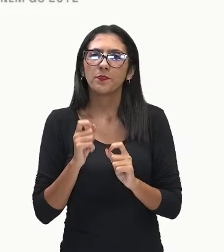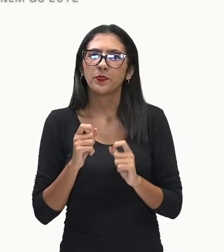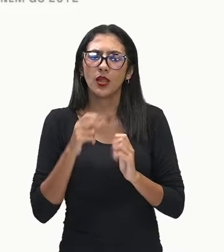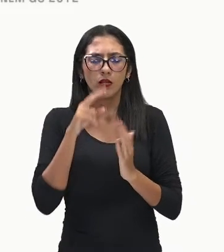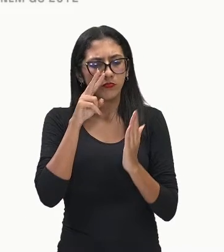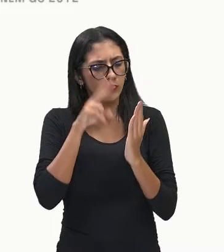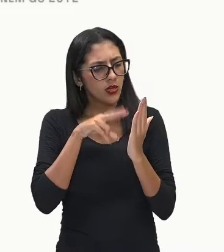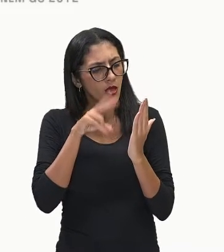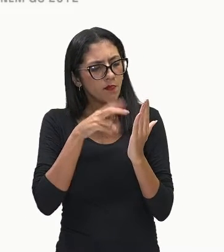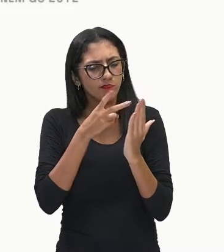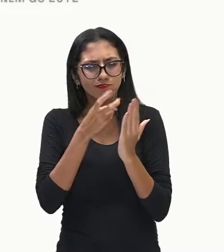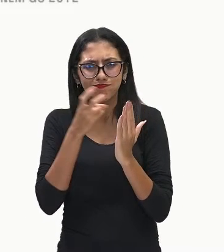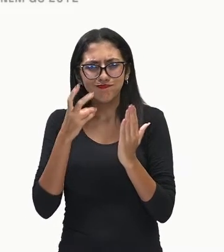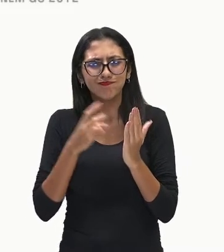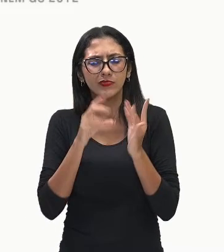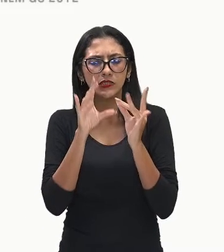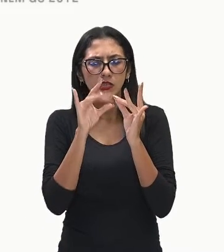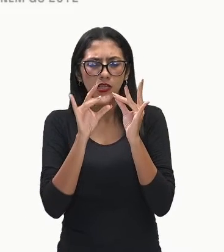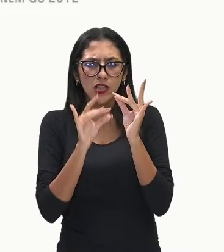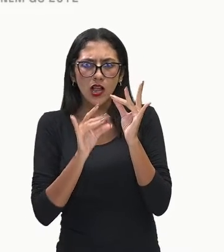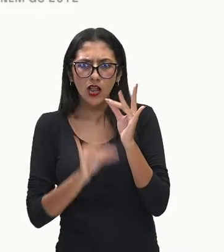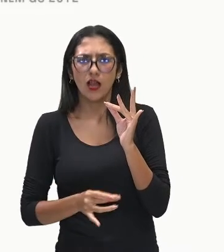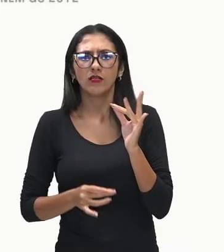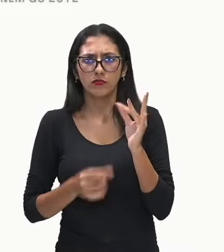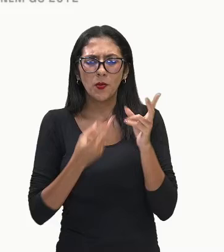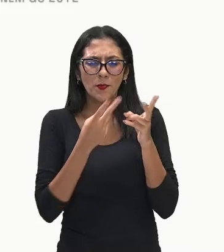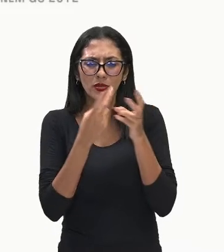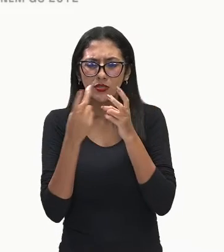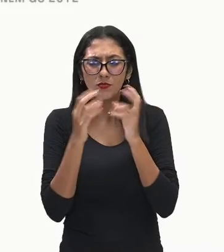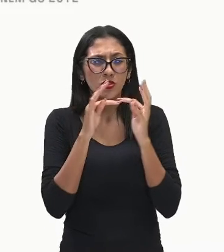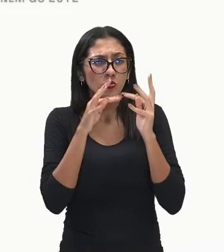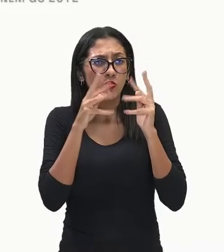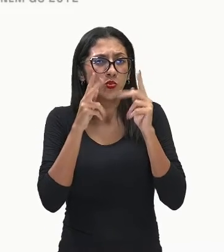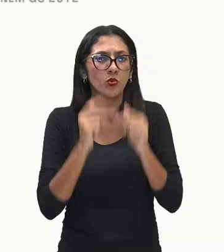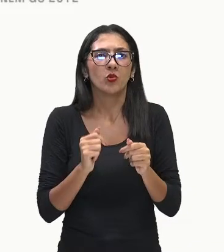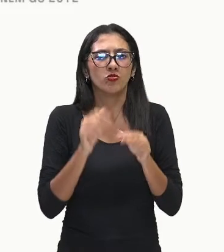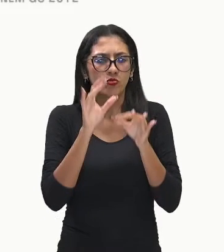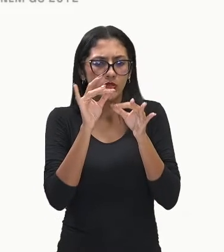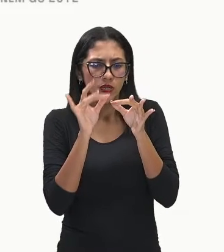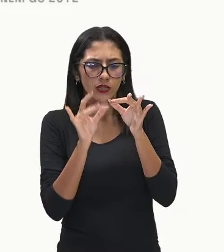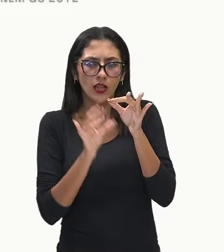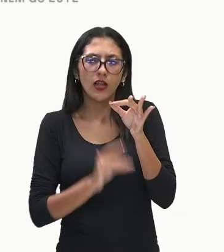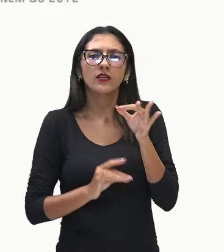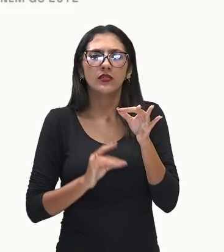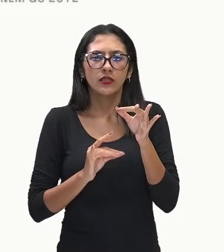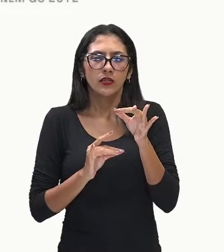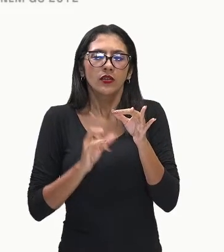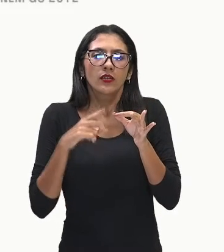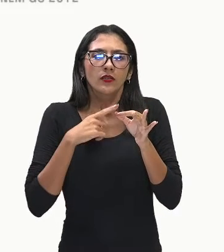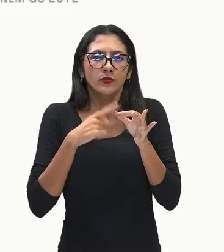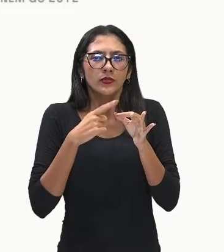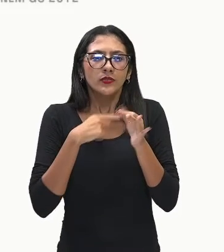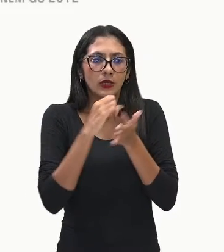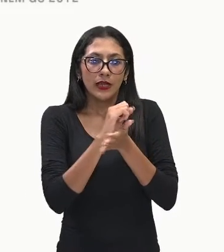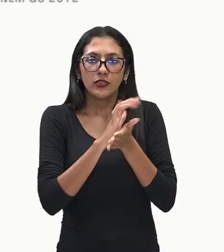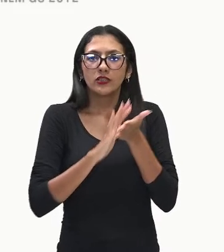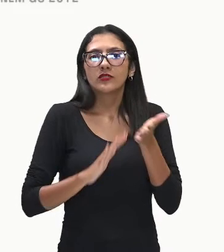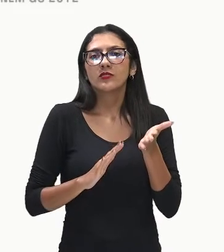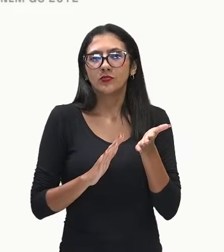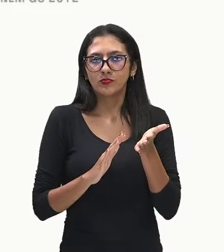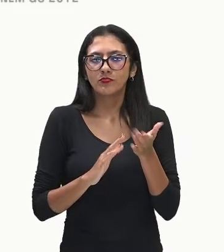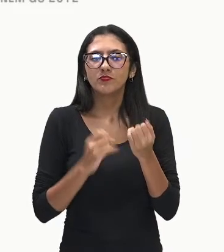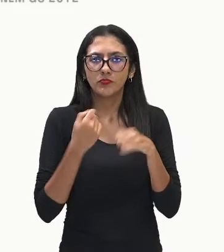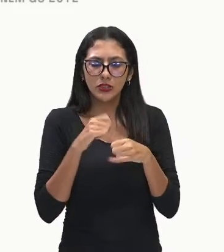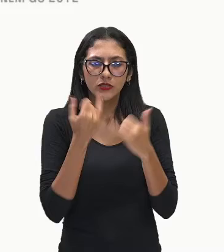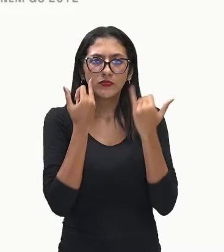bem detalhada, bem calma, bem focada nos dados que o problema, que a questão apresenta,